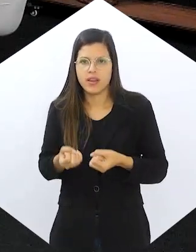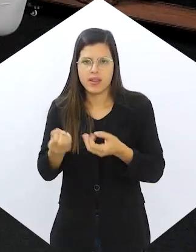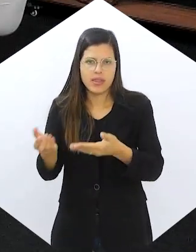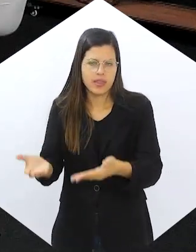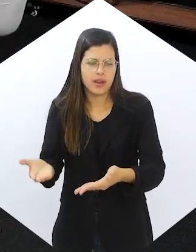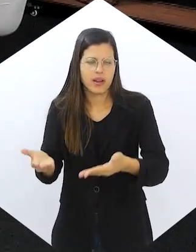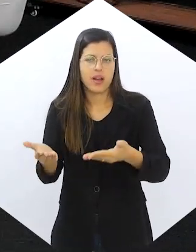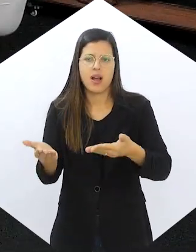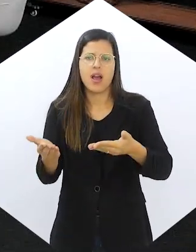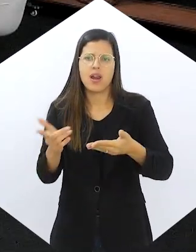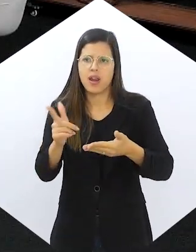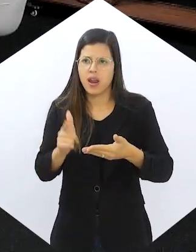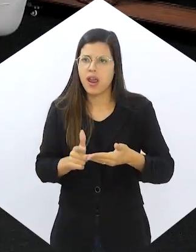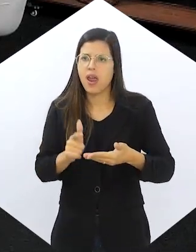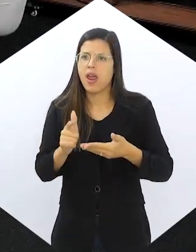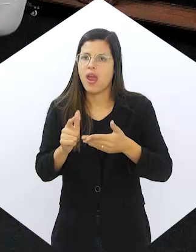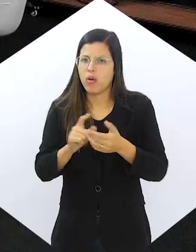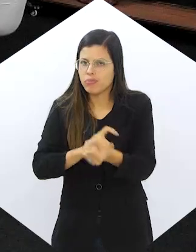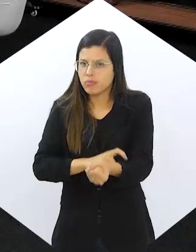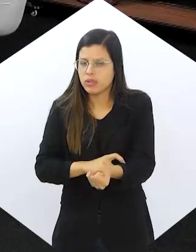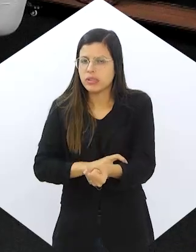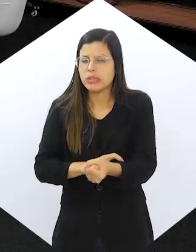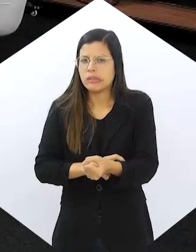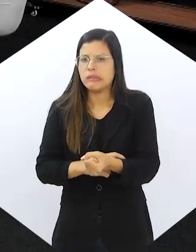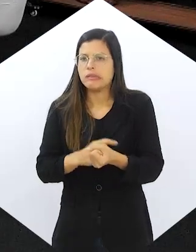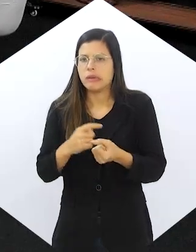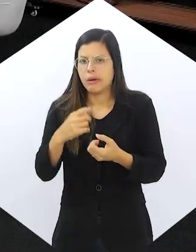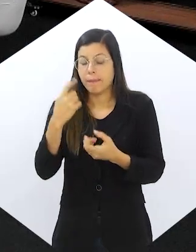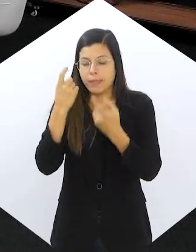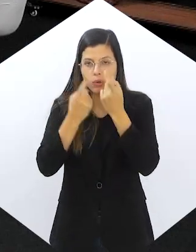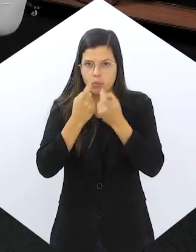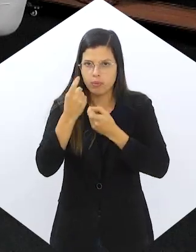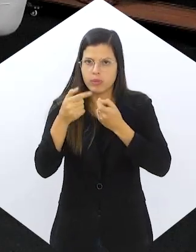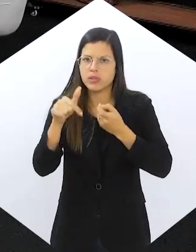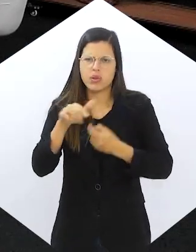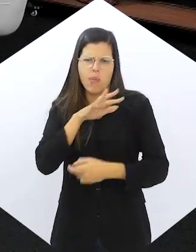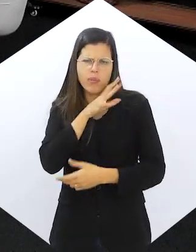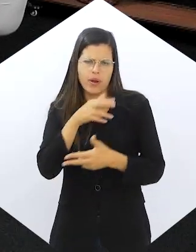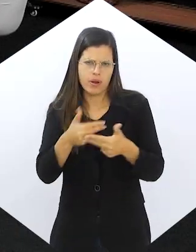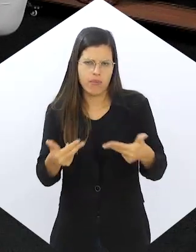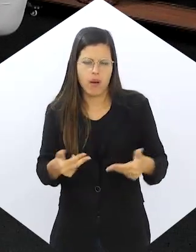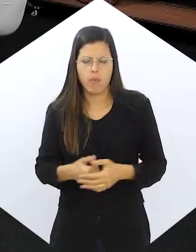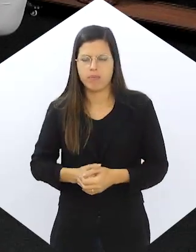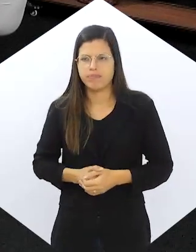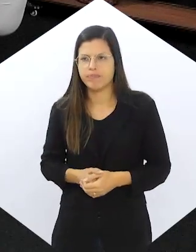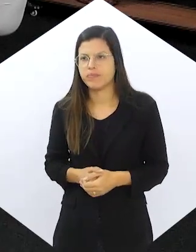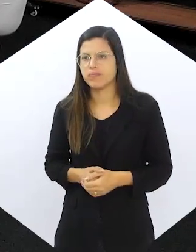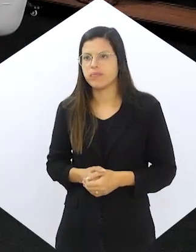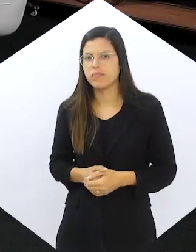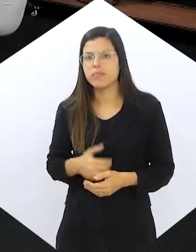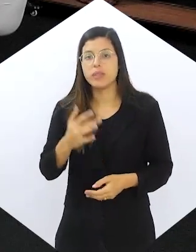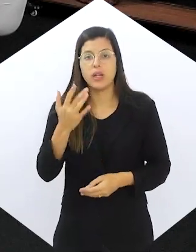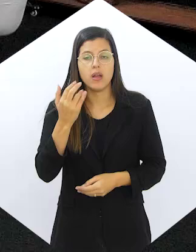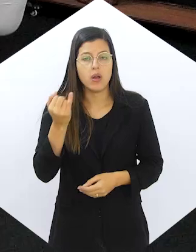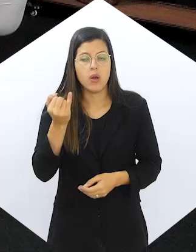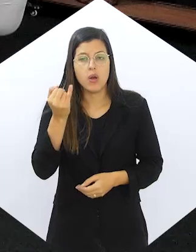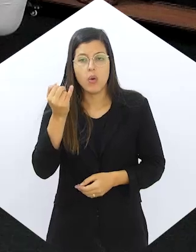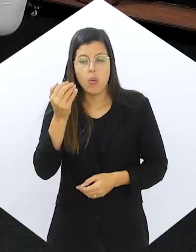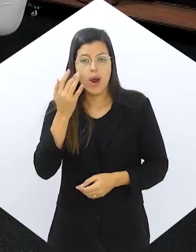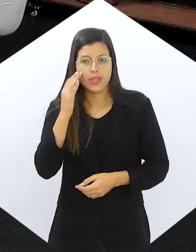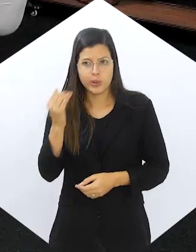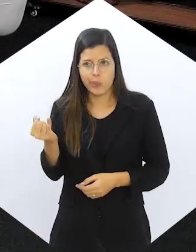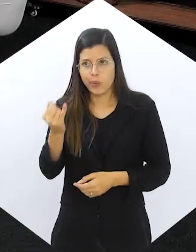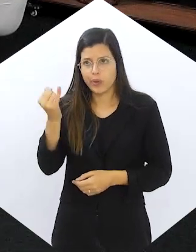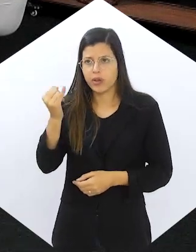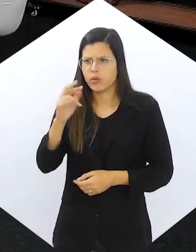Então tudo isso assim, é um transtorno muito grande, é um estresse muito grande para o animal também. Não, Eu acho importante assim, não só para o